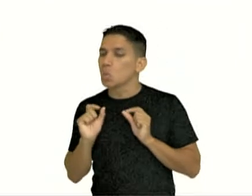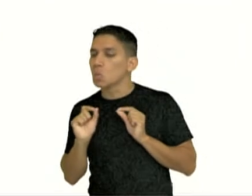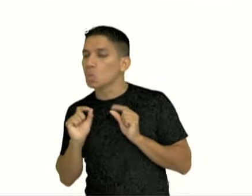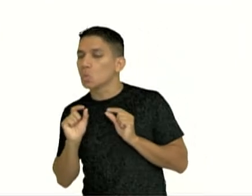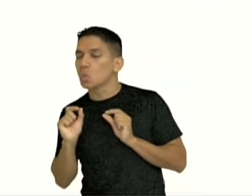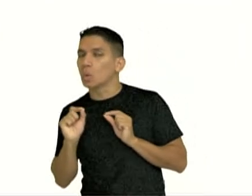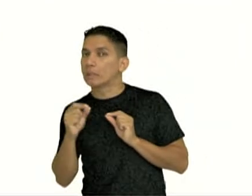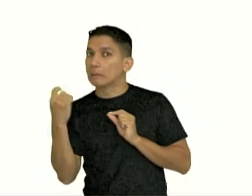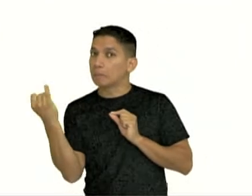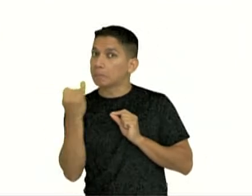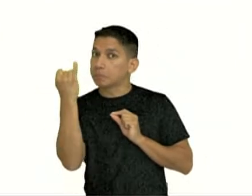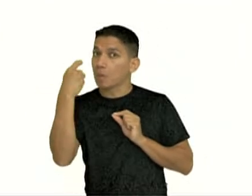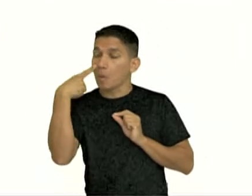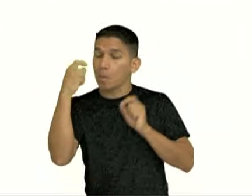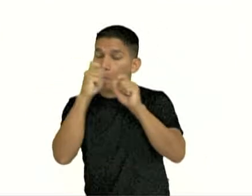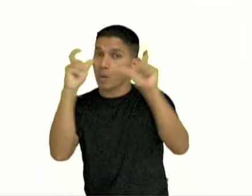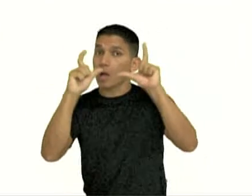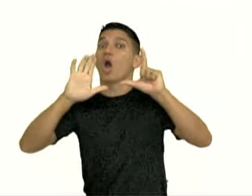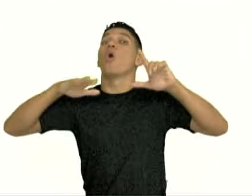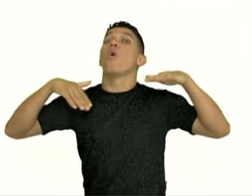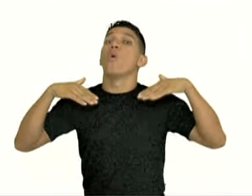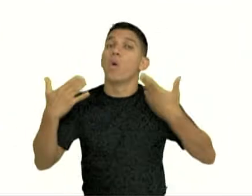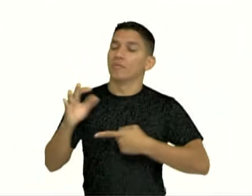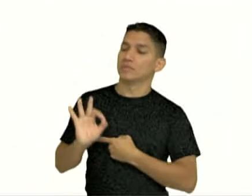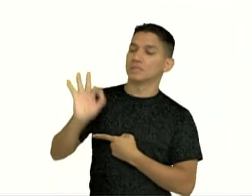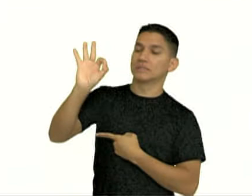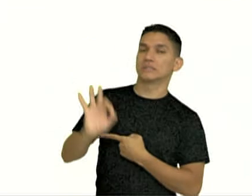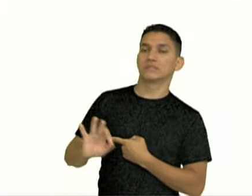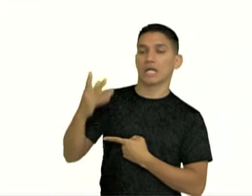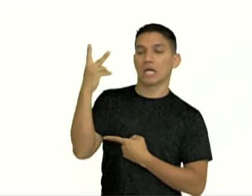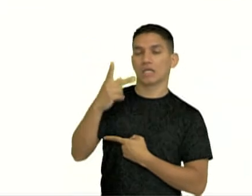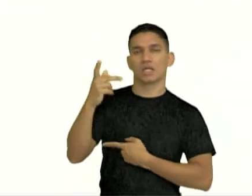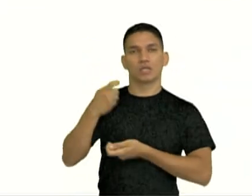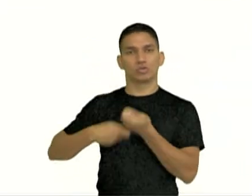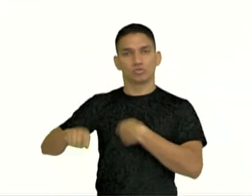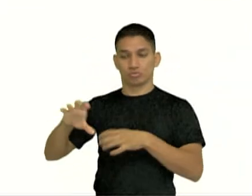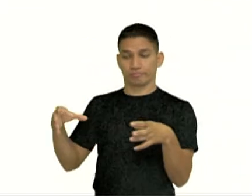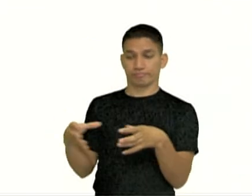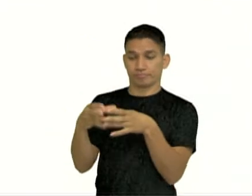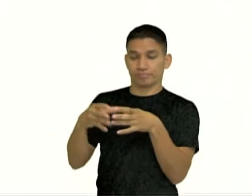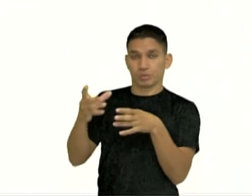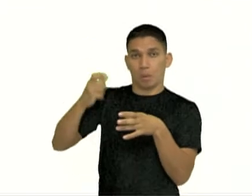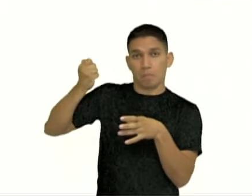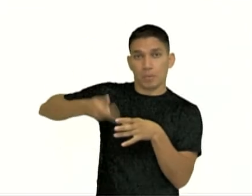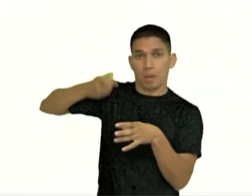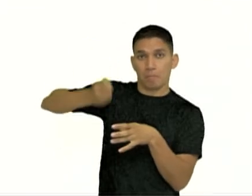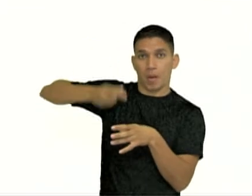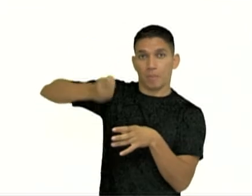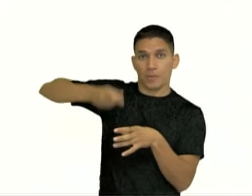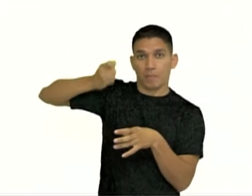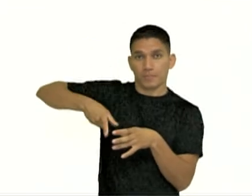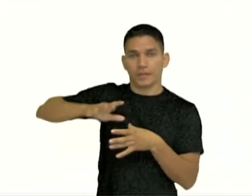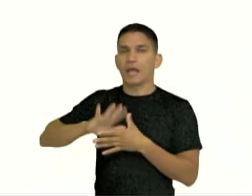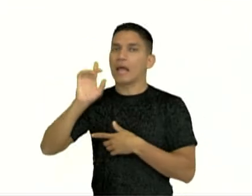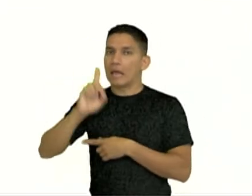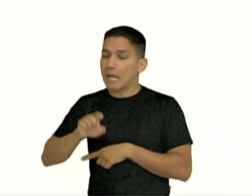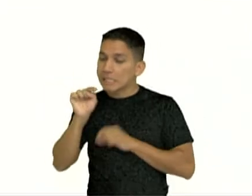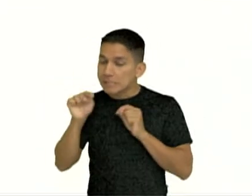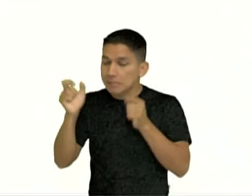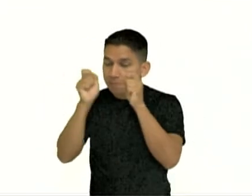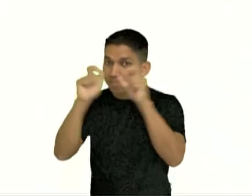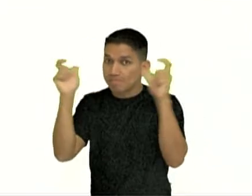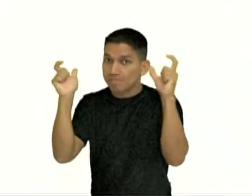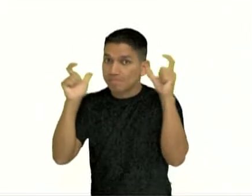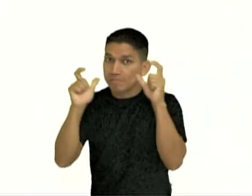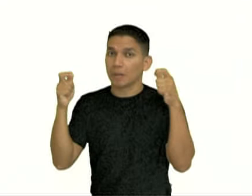uma coisa importante: qual é a taxa de administração deste consórcio? É uma coisa que a gente precisa ter muito atento quando a